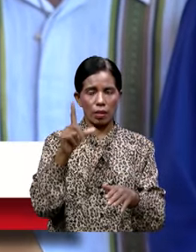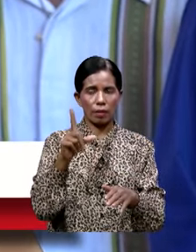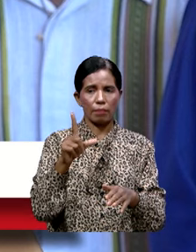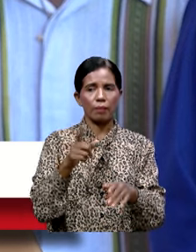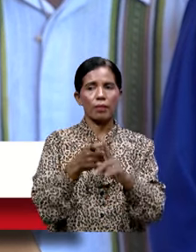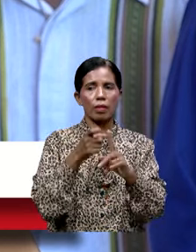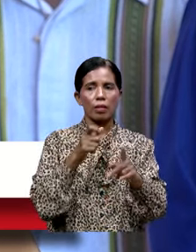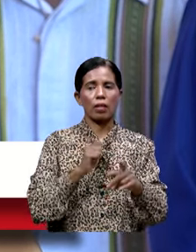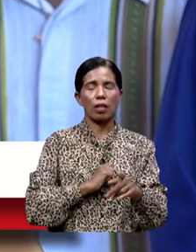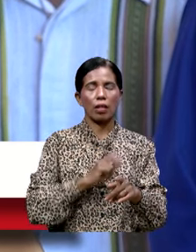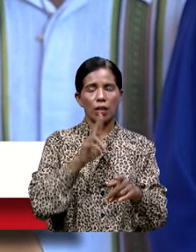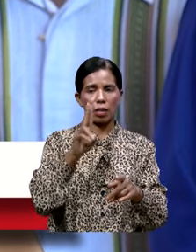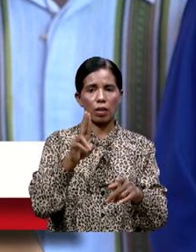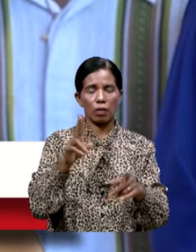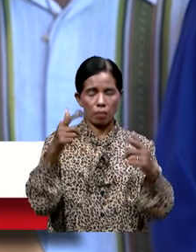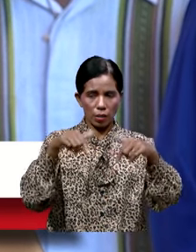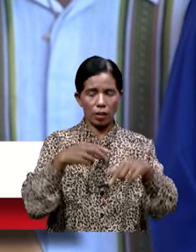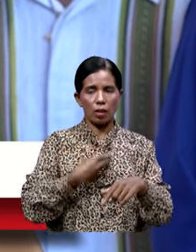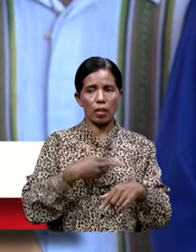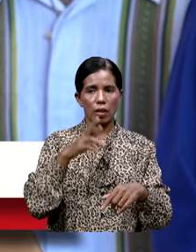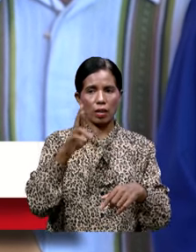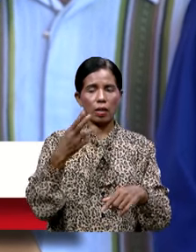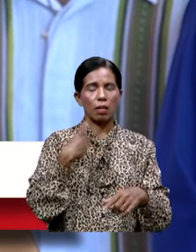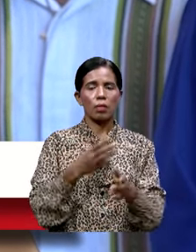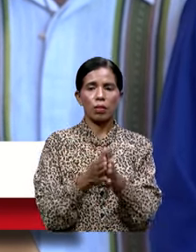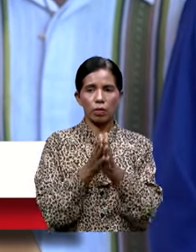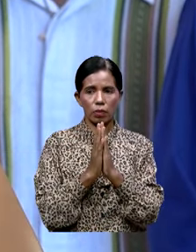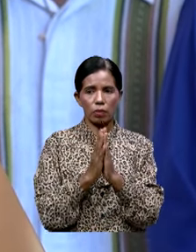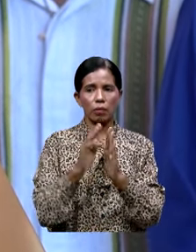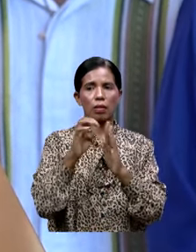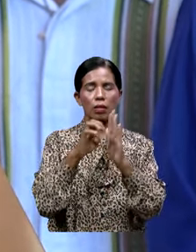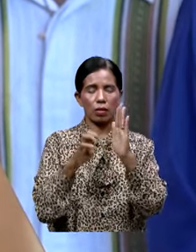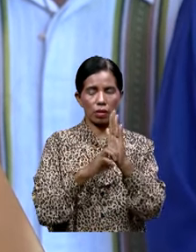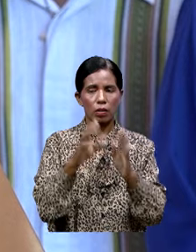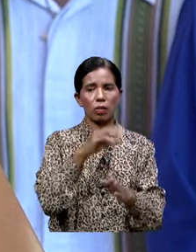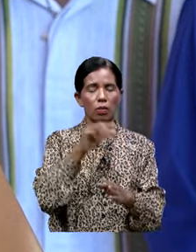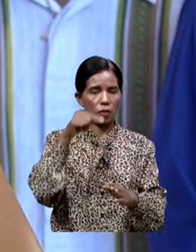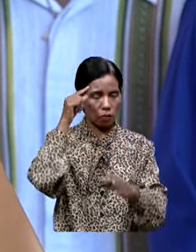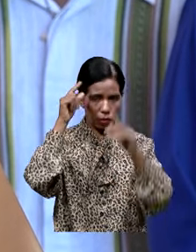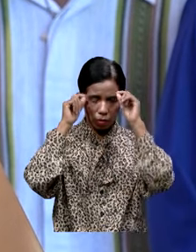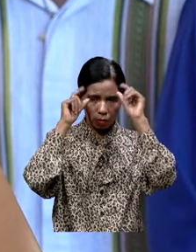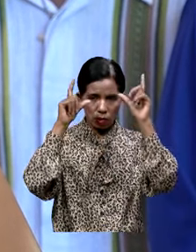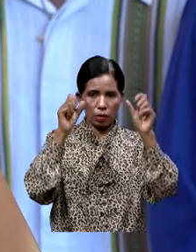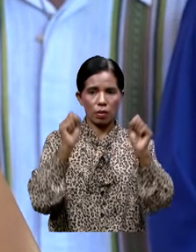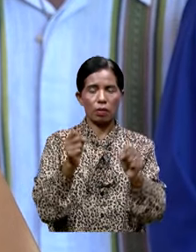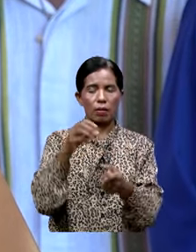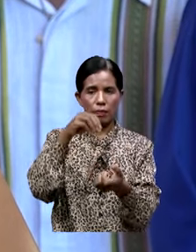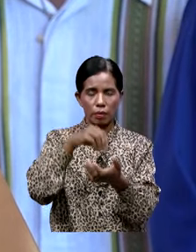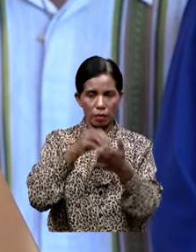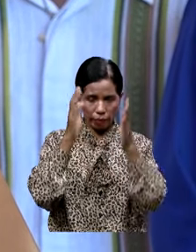a Rússia e a Ahera. Então, a minha exige para o Estado, no governo de Timor-Leste, a tua